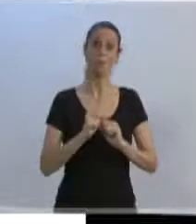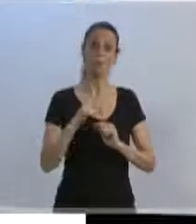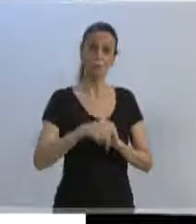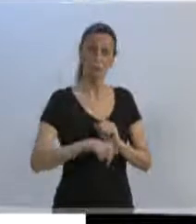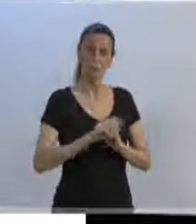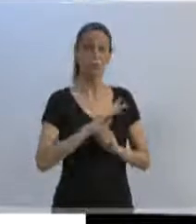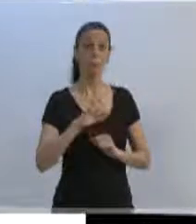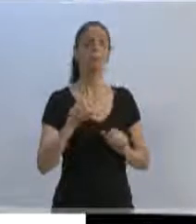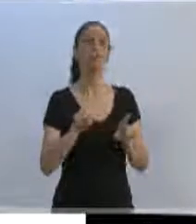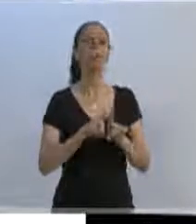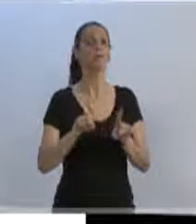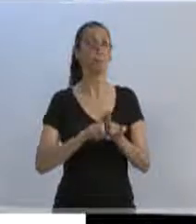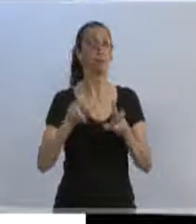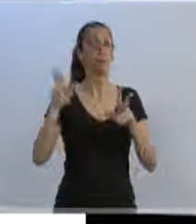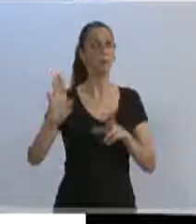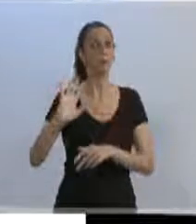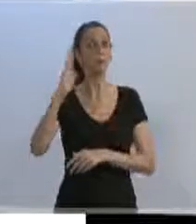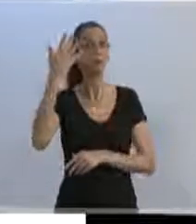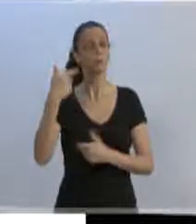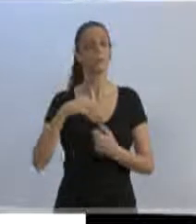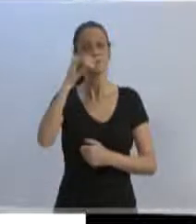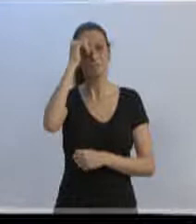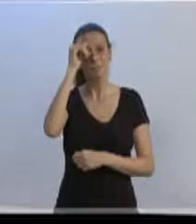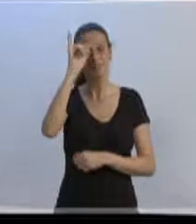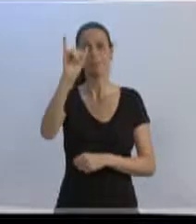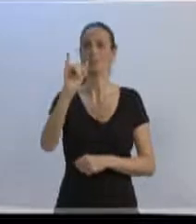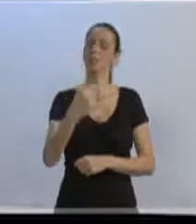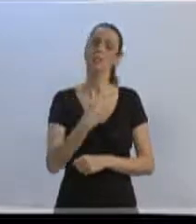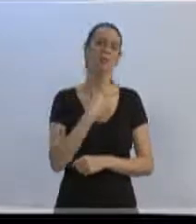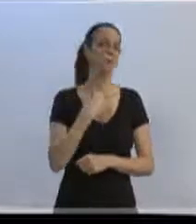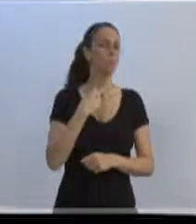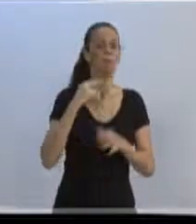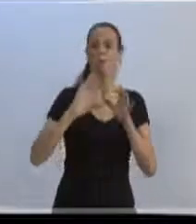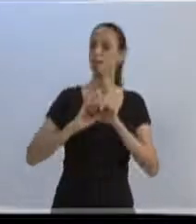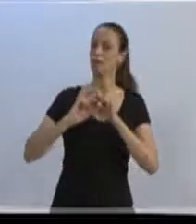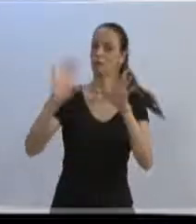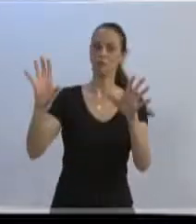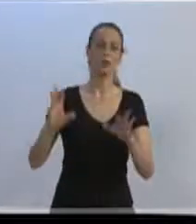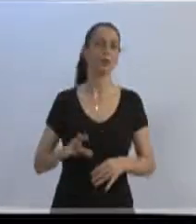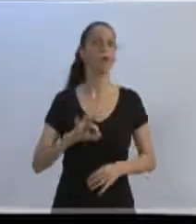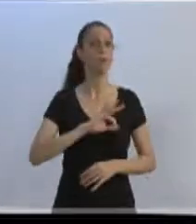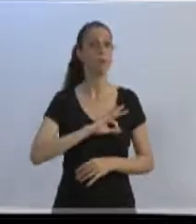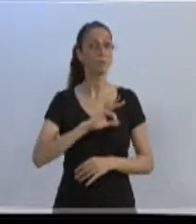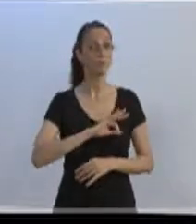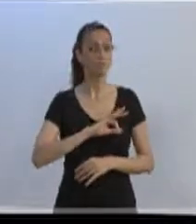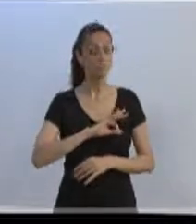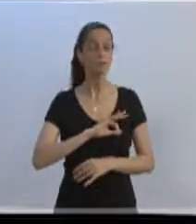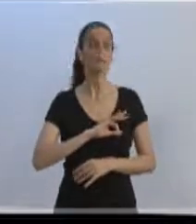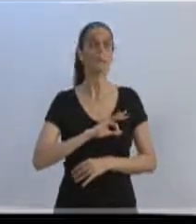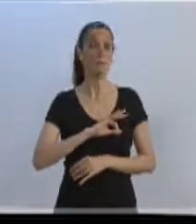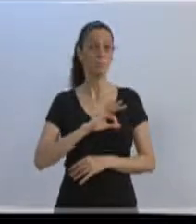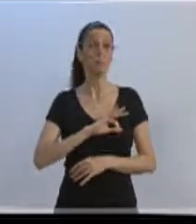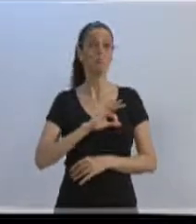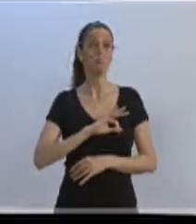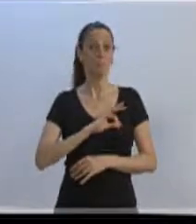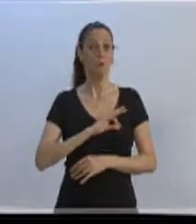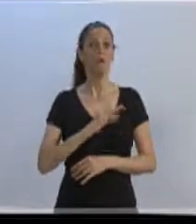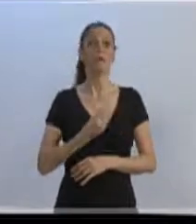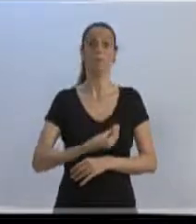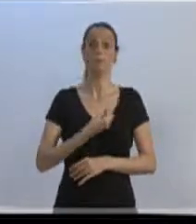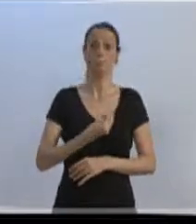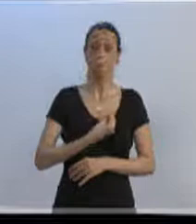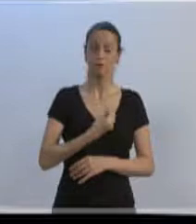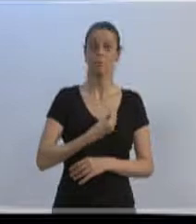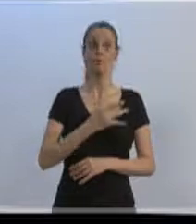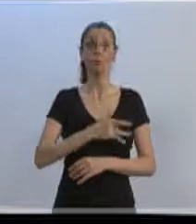a gente aqui em blumenau temos que evitar não podemos deixar com que a vida dos nossos policiais serve pra cá as pessoas fumando a vida